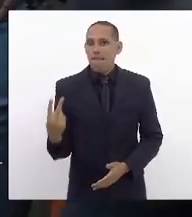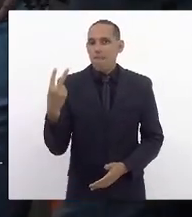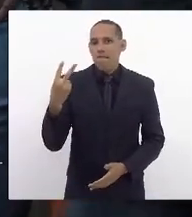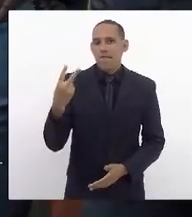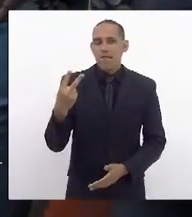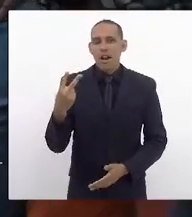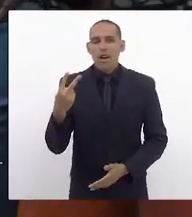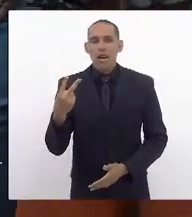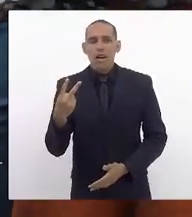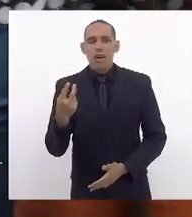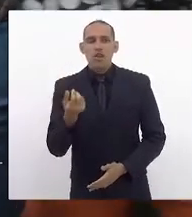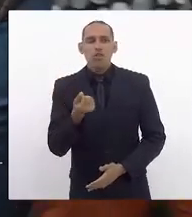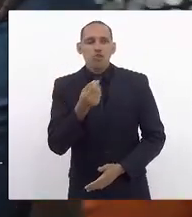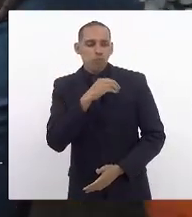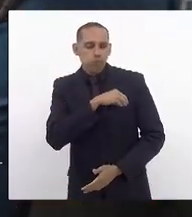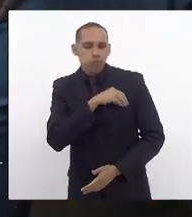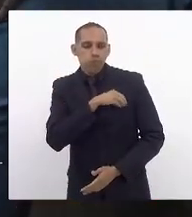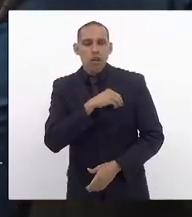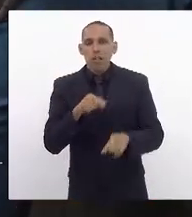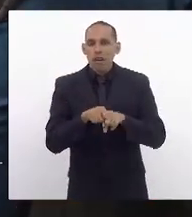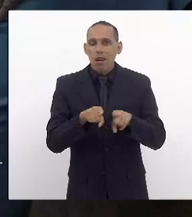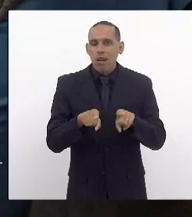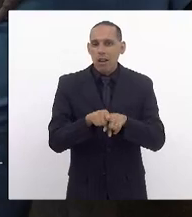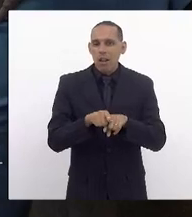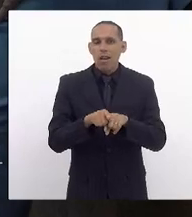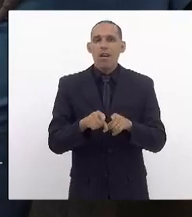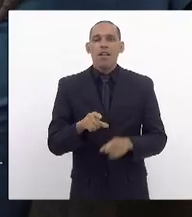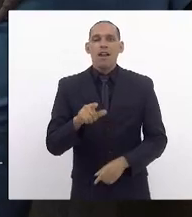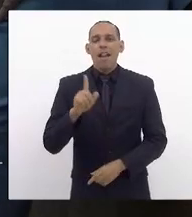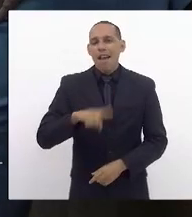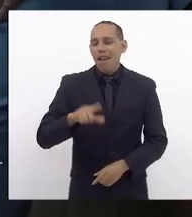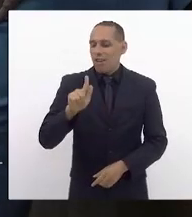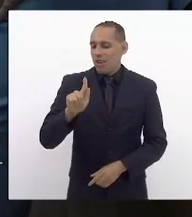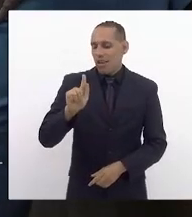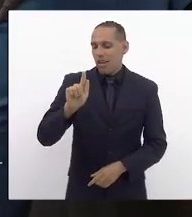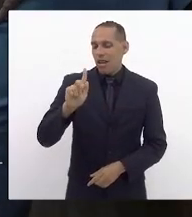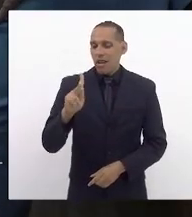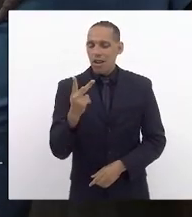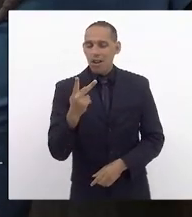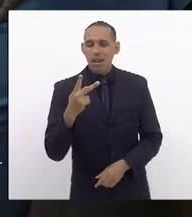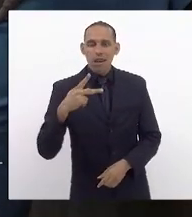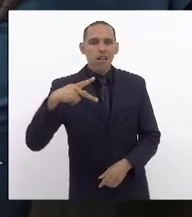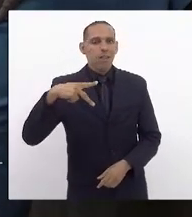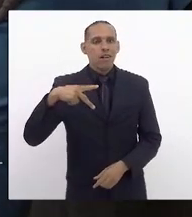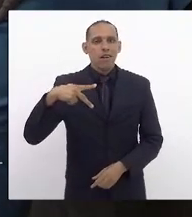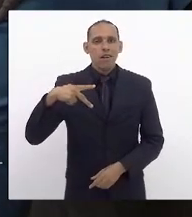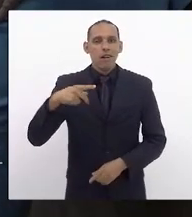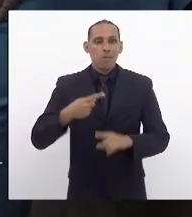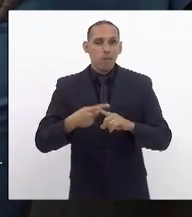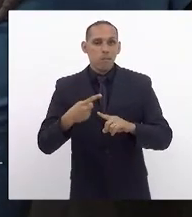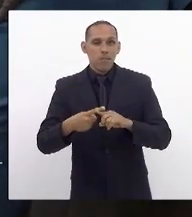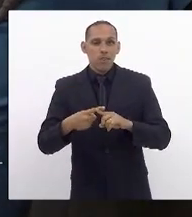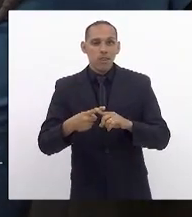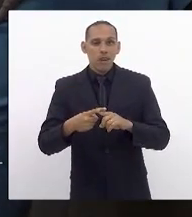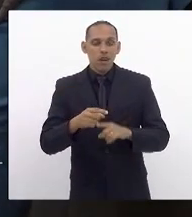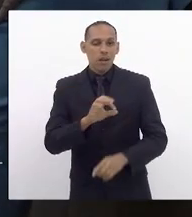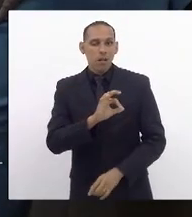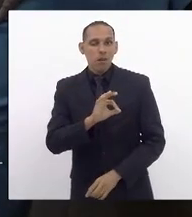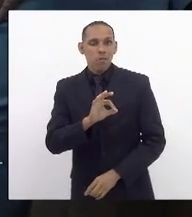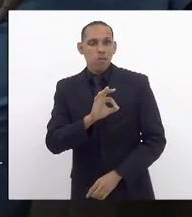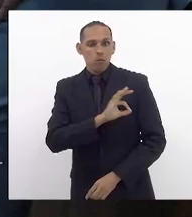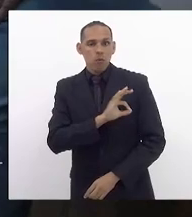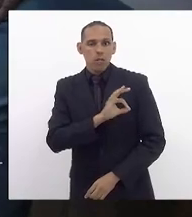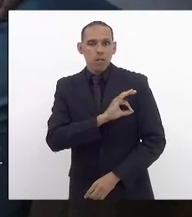gratificação de habilitação profissional, o GHP, devido aos policiais do Estado do Rio de Janeiro, com